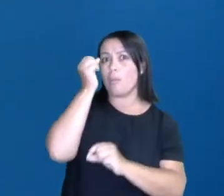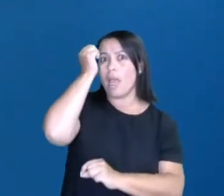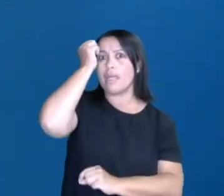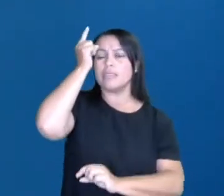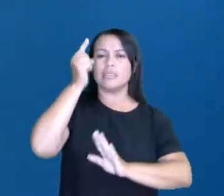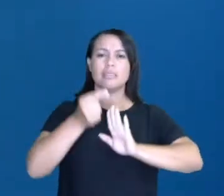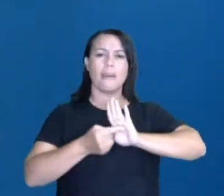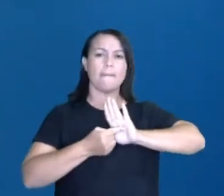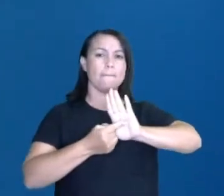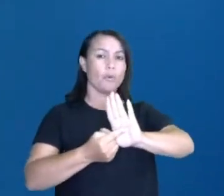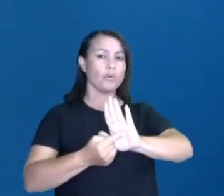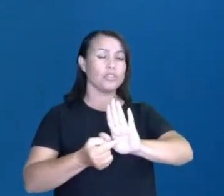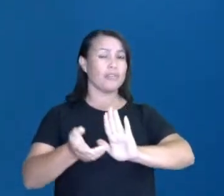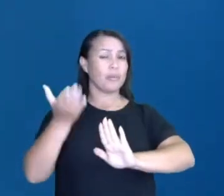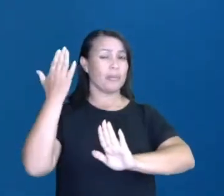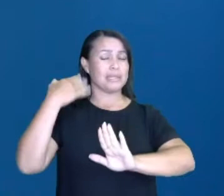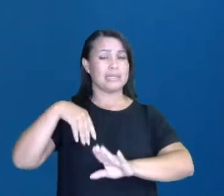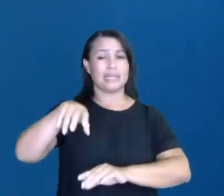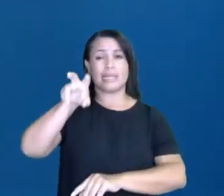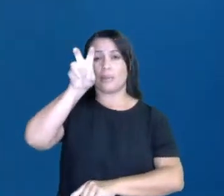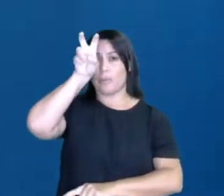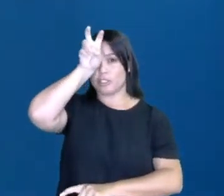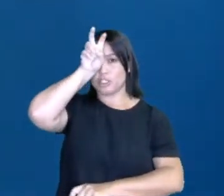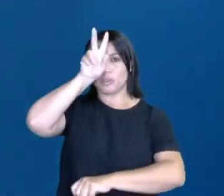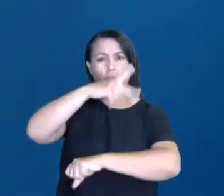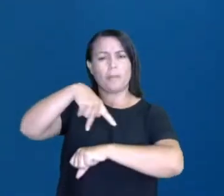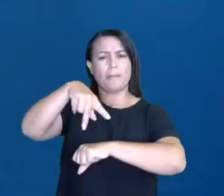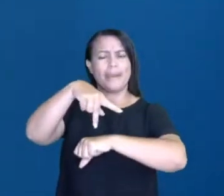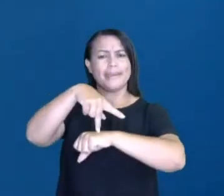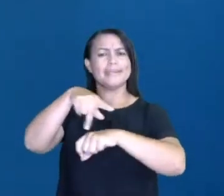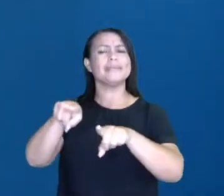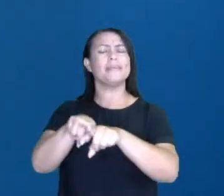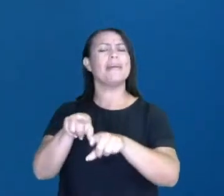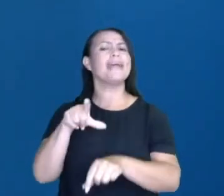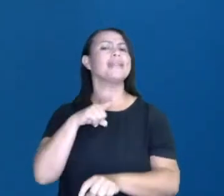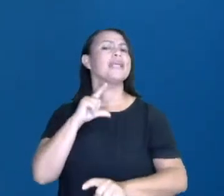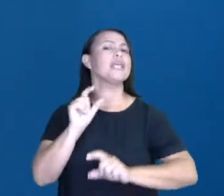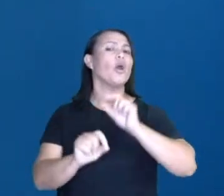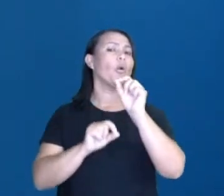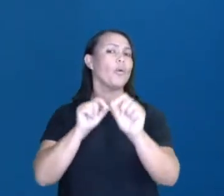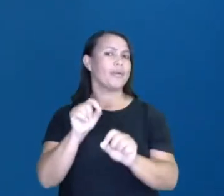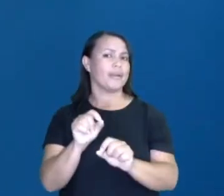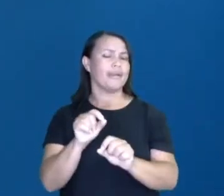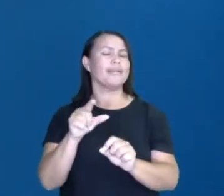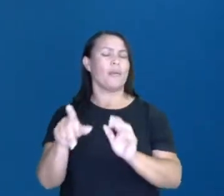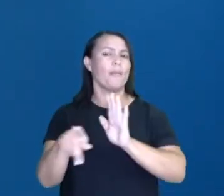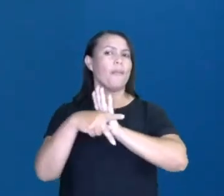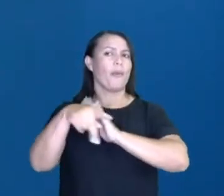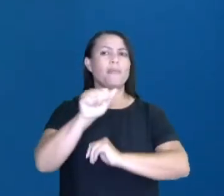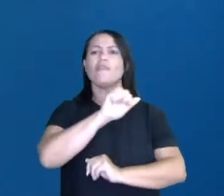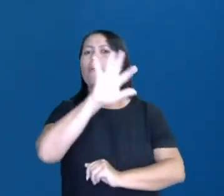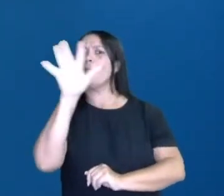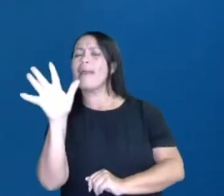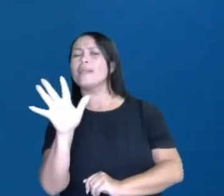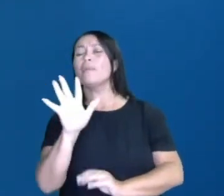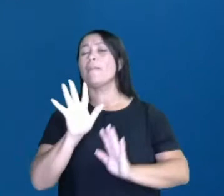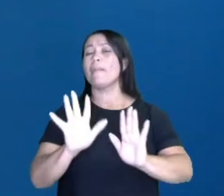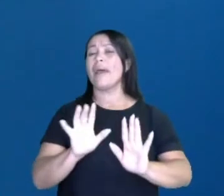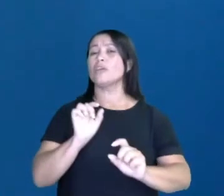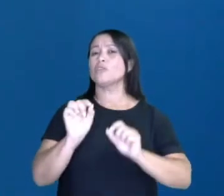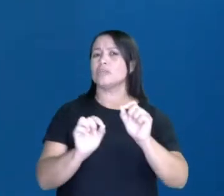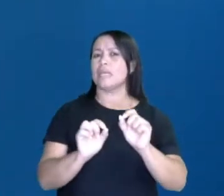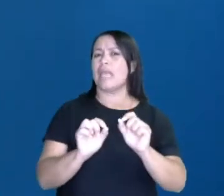ideia. Lá no Egito, eles também tinham o próprio alfabeto deles, porém era muito